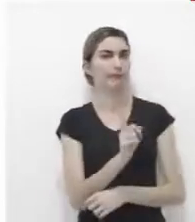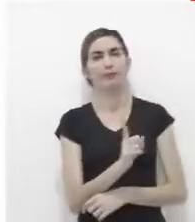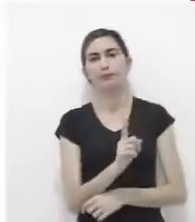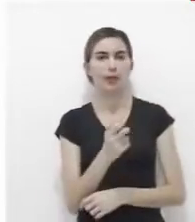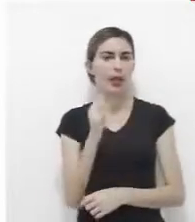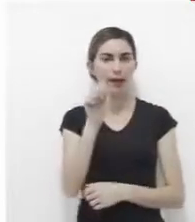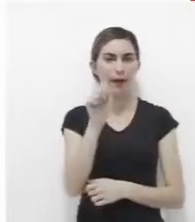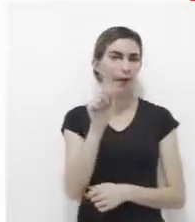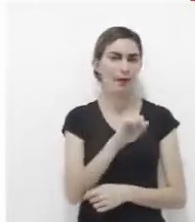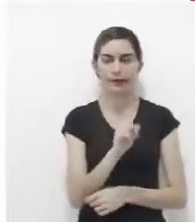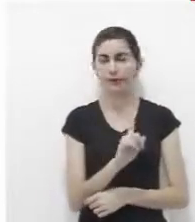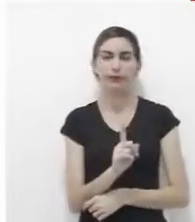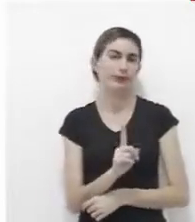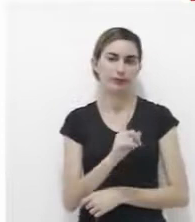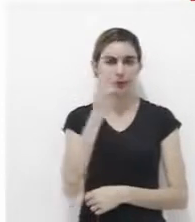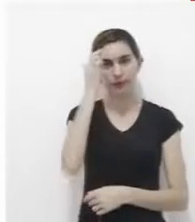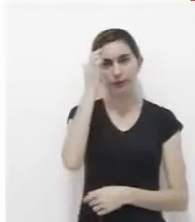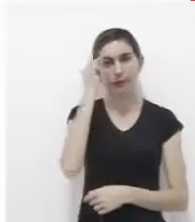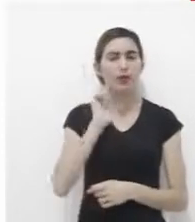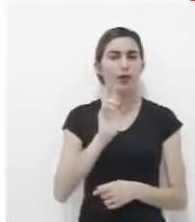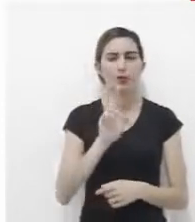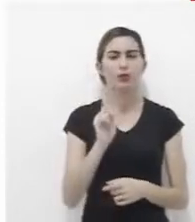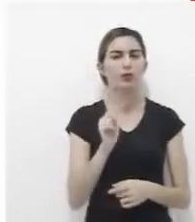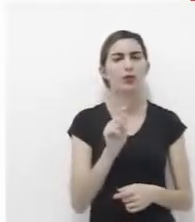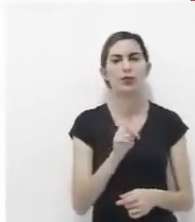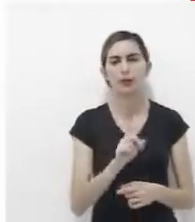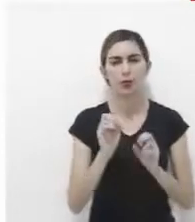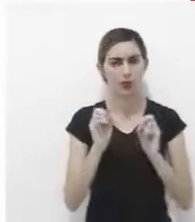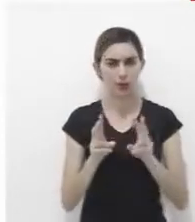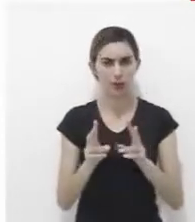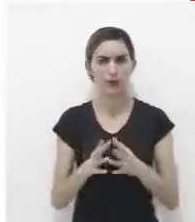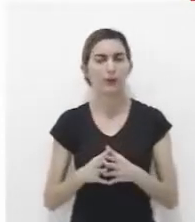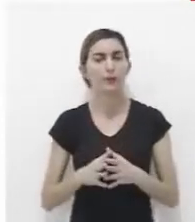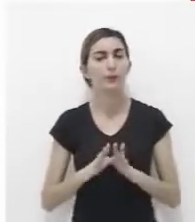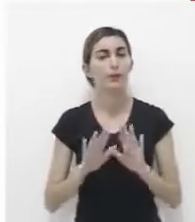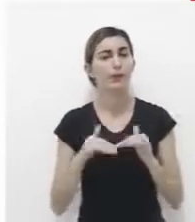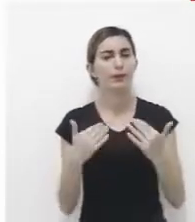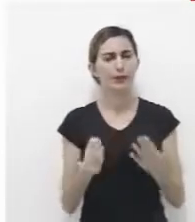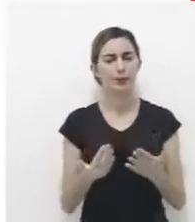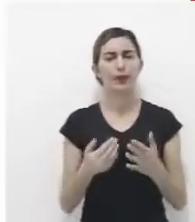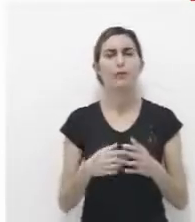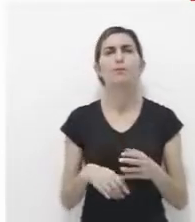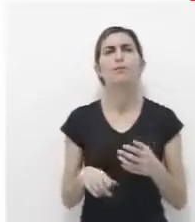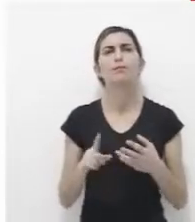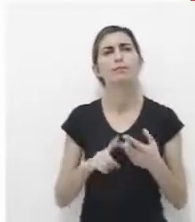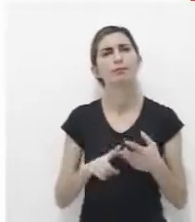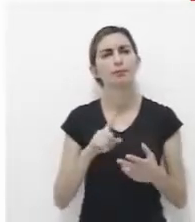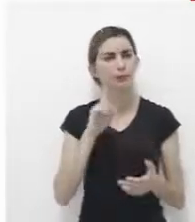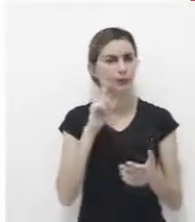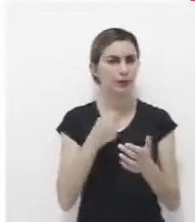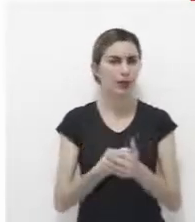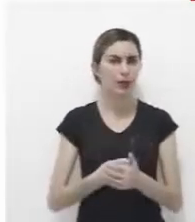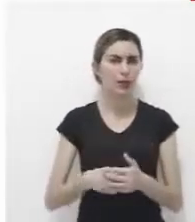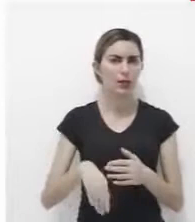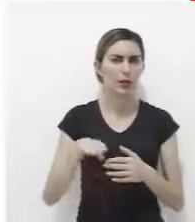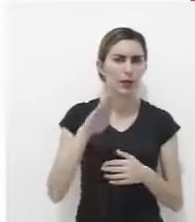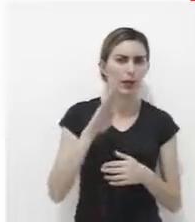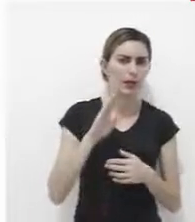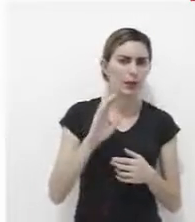Então, com certeza não pode ser a alternativa A. Ok, pessoal? Então, ficamos